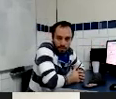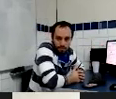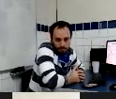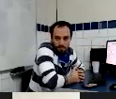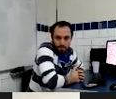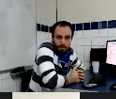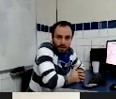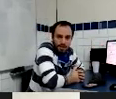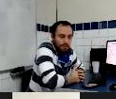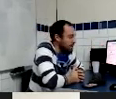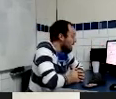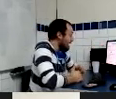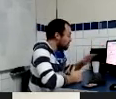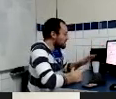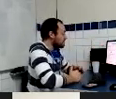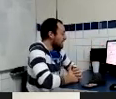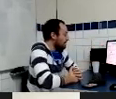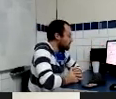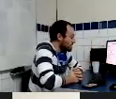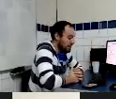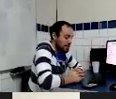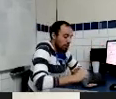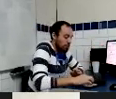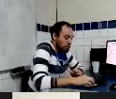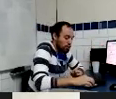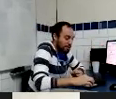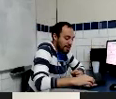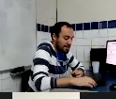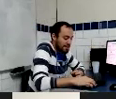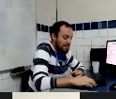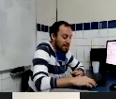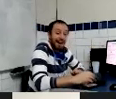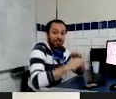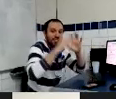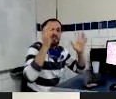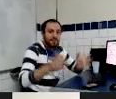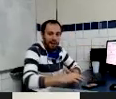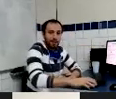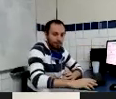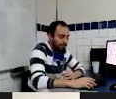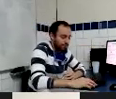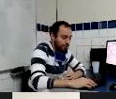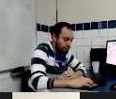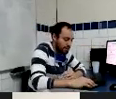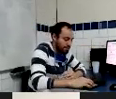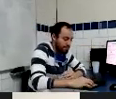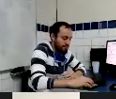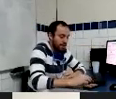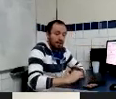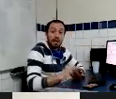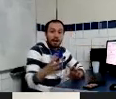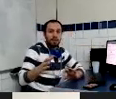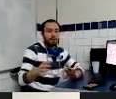Tudo bem? Beleza? Aí, eu preciso explicar para vocês o surgimento dessa cidade-Estado. Tudo bem?